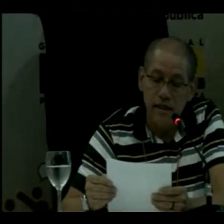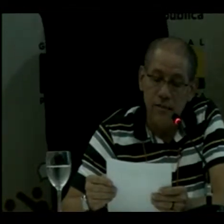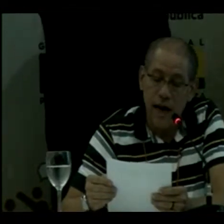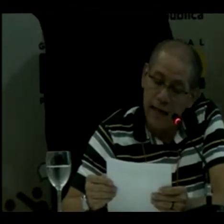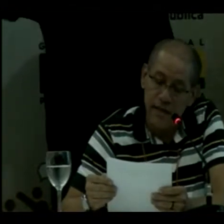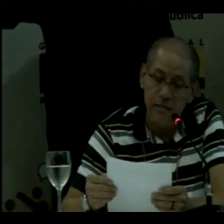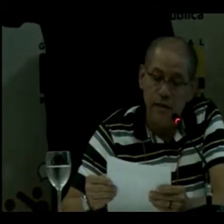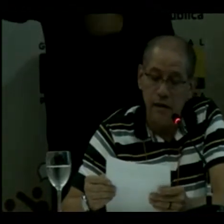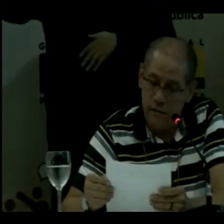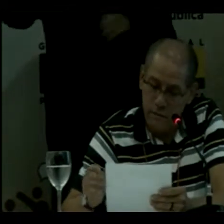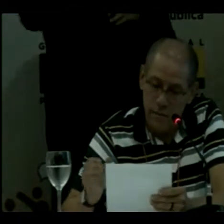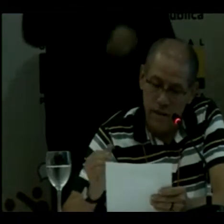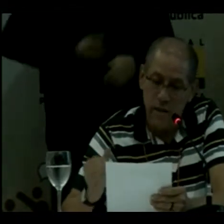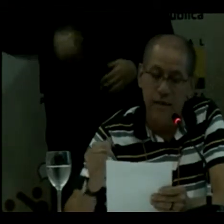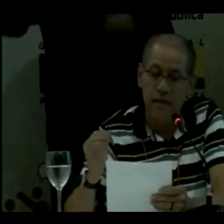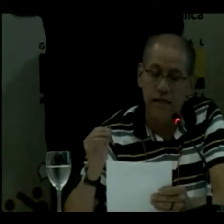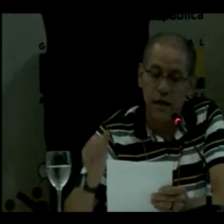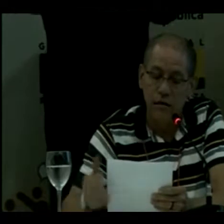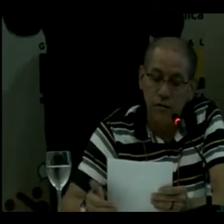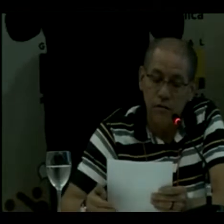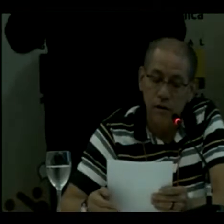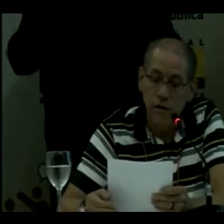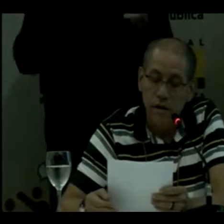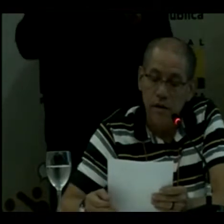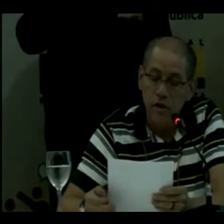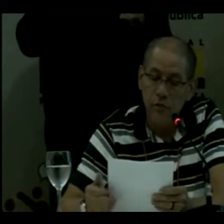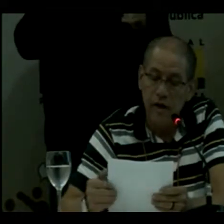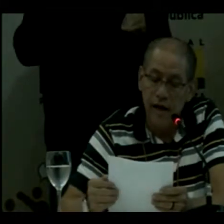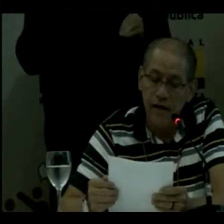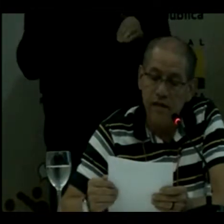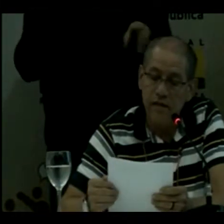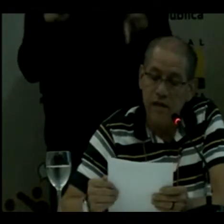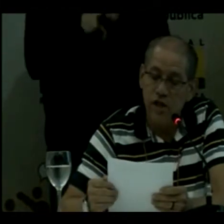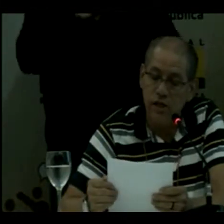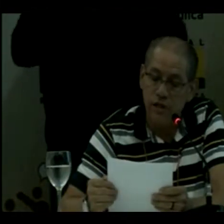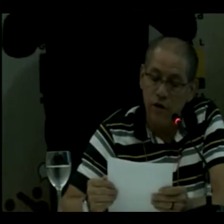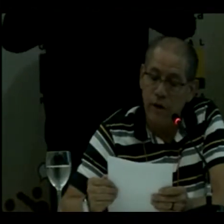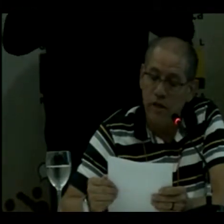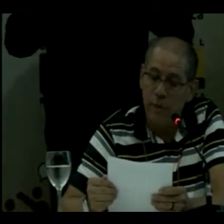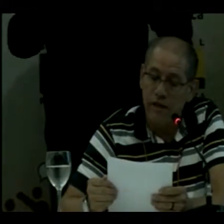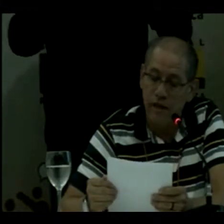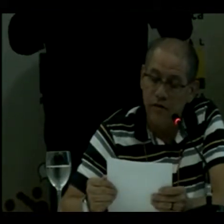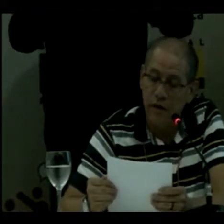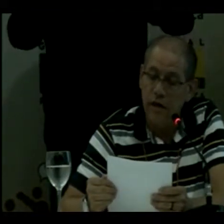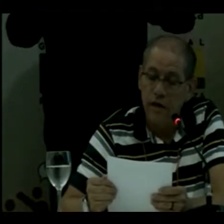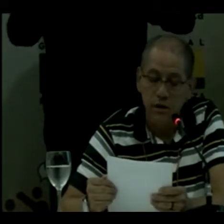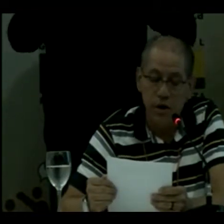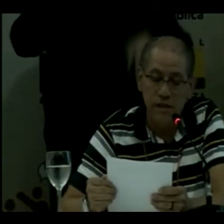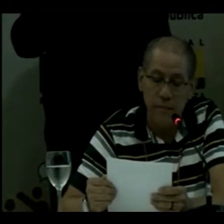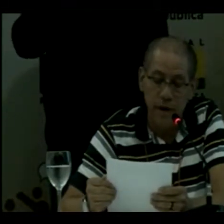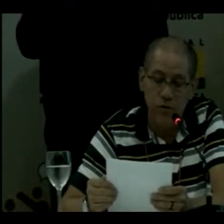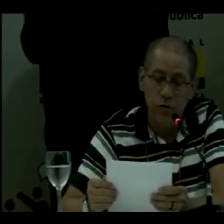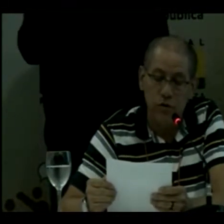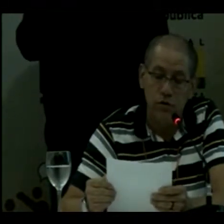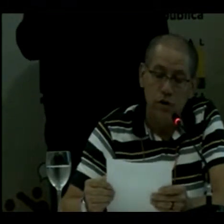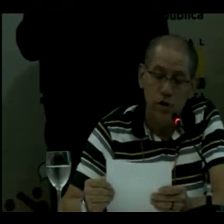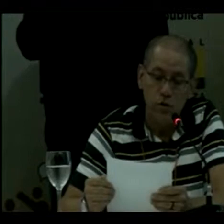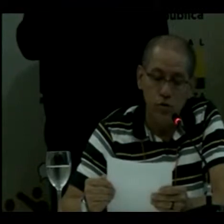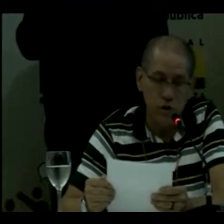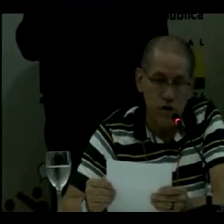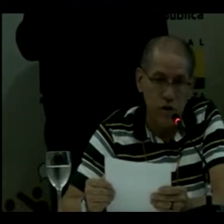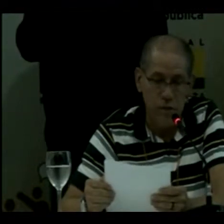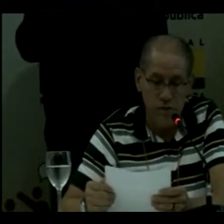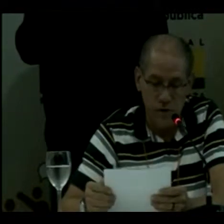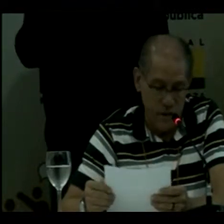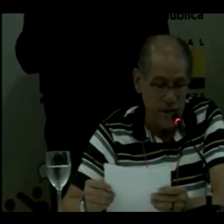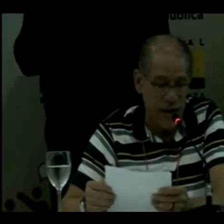Estimular a disseminação de experiências de gestão participativa de orçamentos